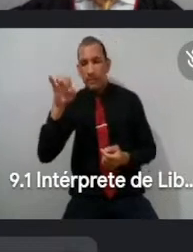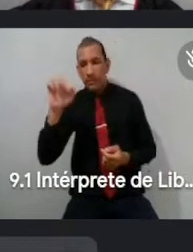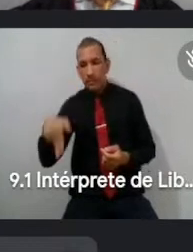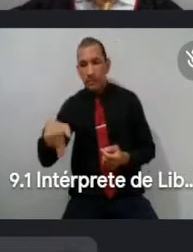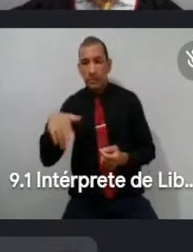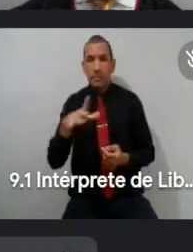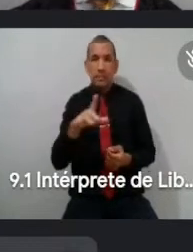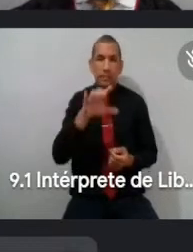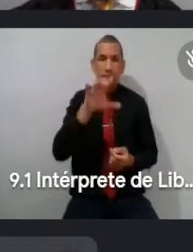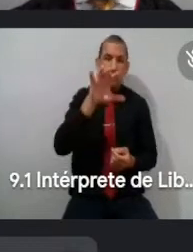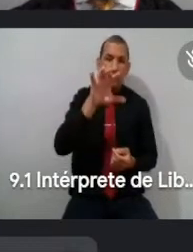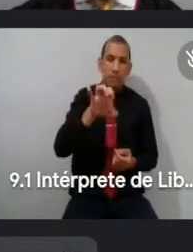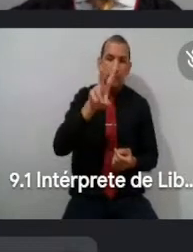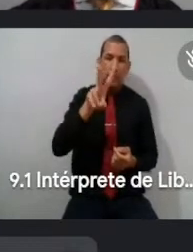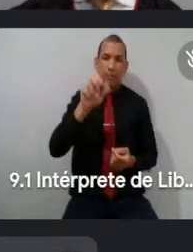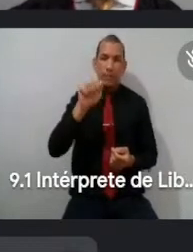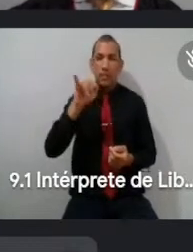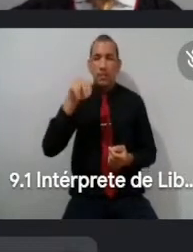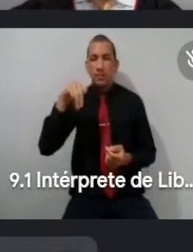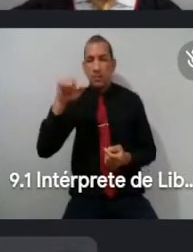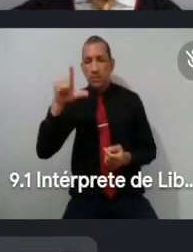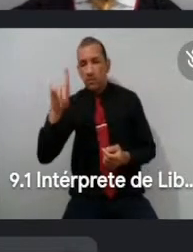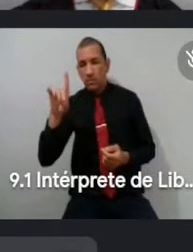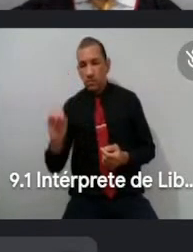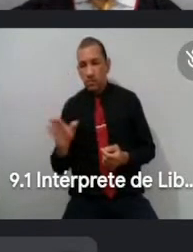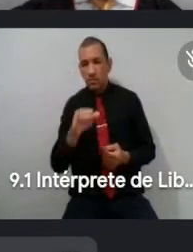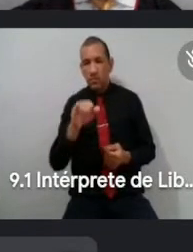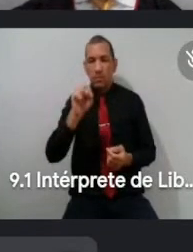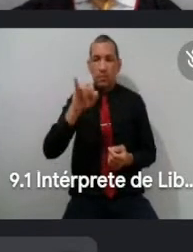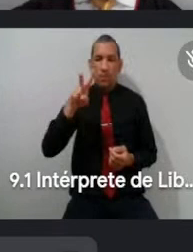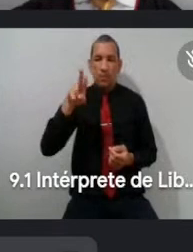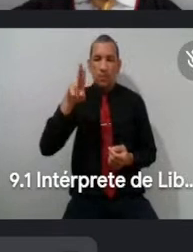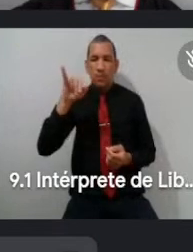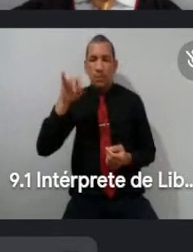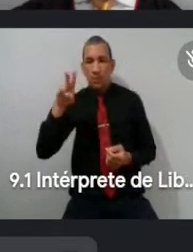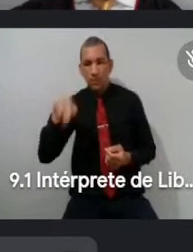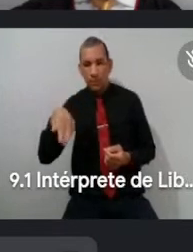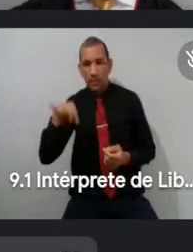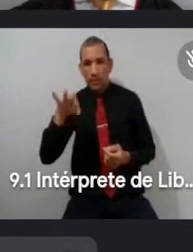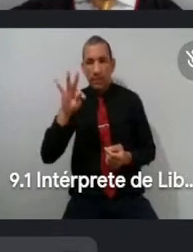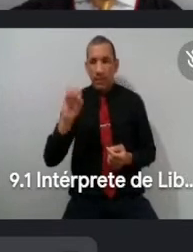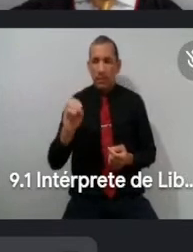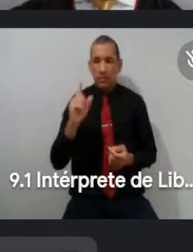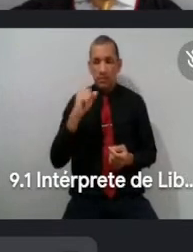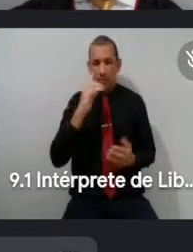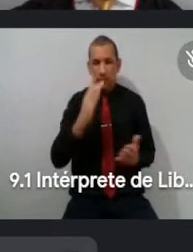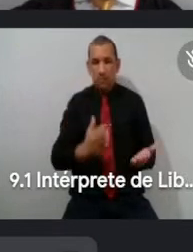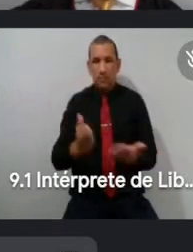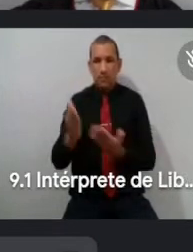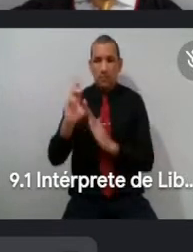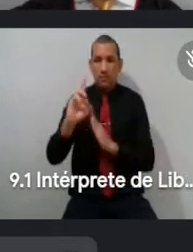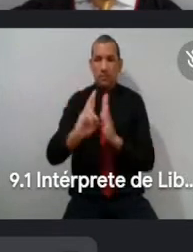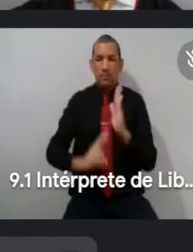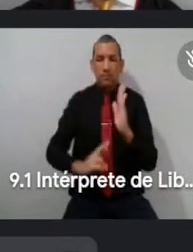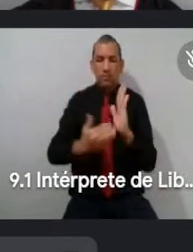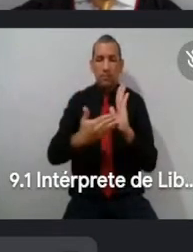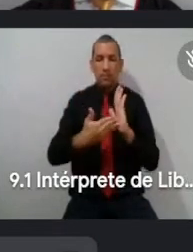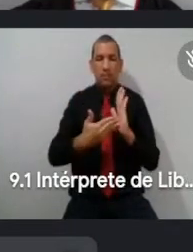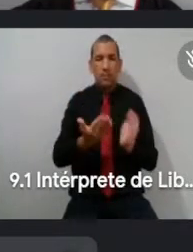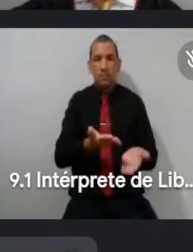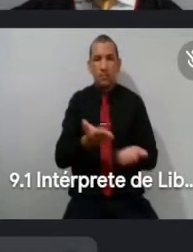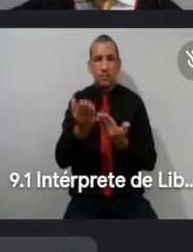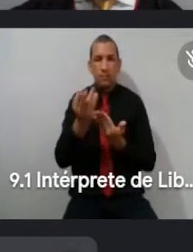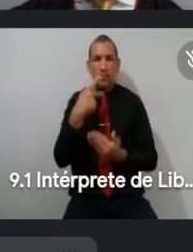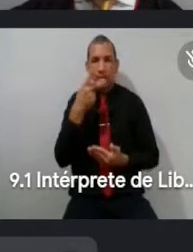o e Ivanildo Silva Matos e essa palavra então a relatora